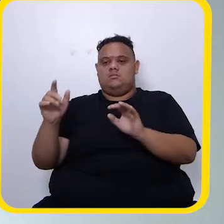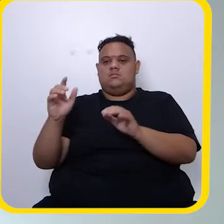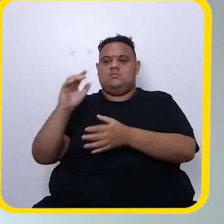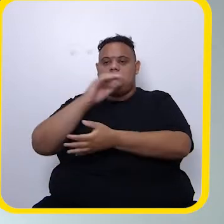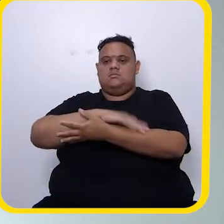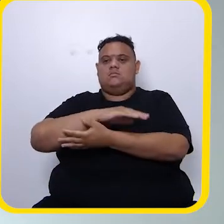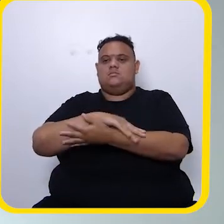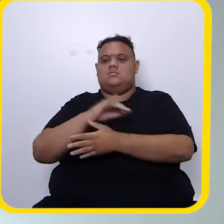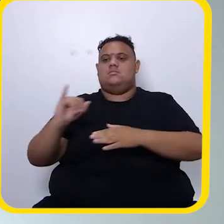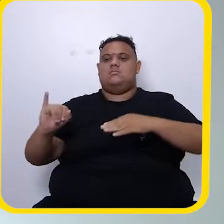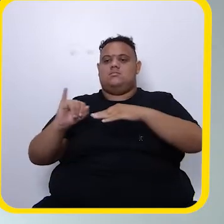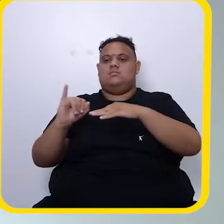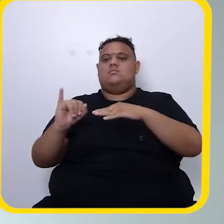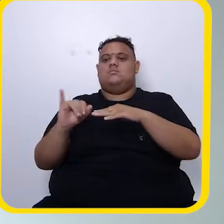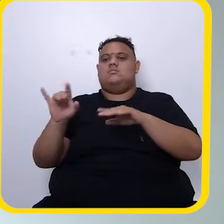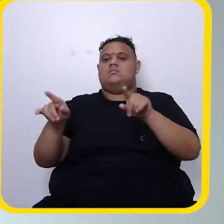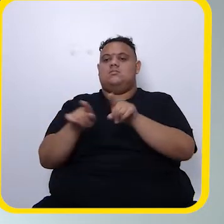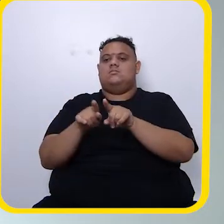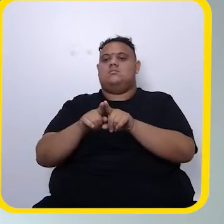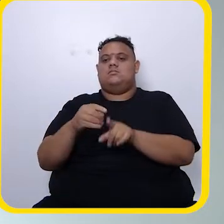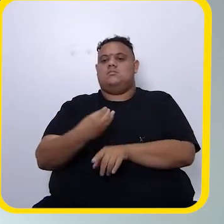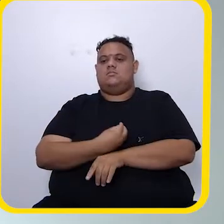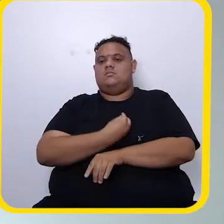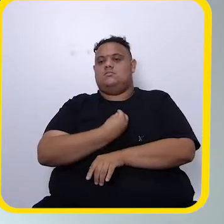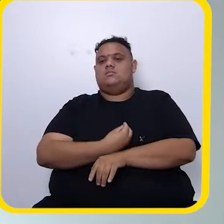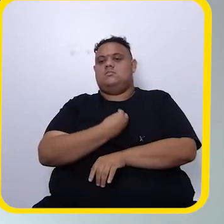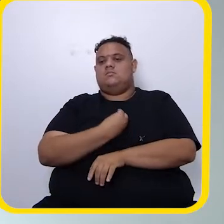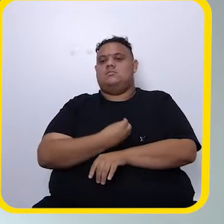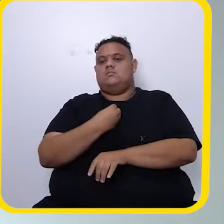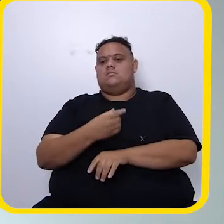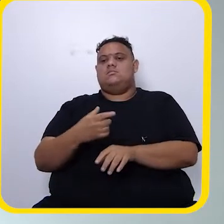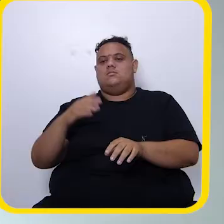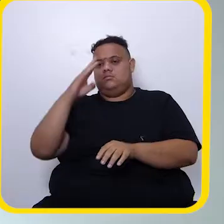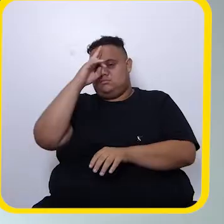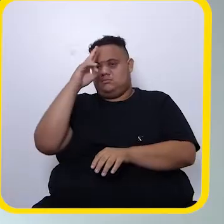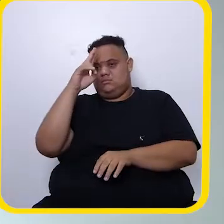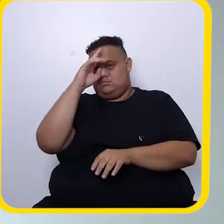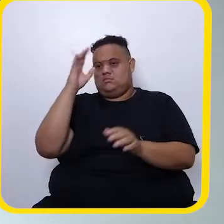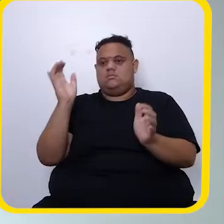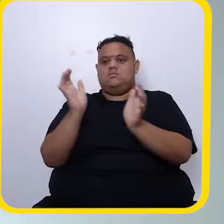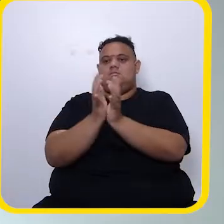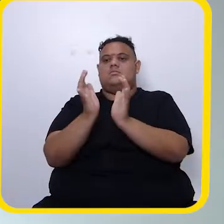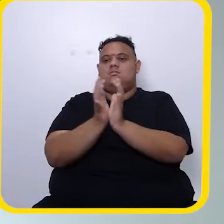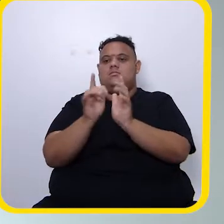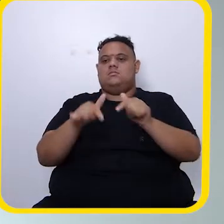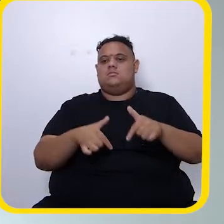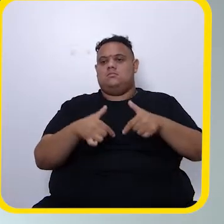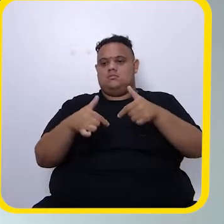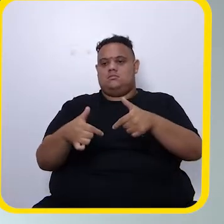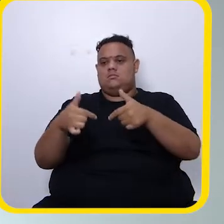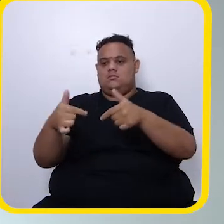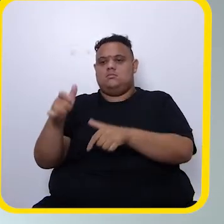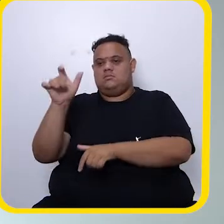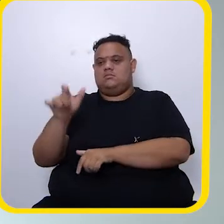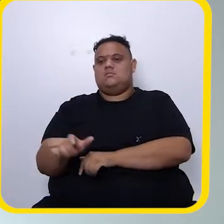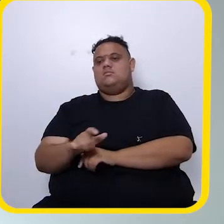para pacificar o Haiti, que também vive em conflitos armados, né, de grupos, né, lutando